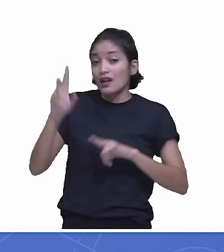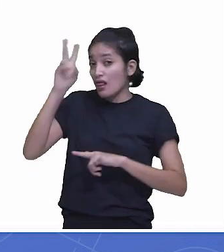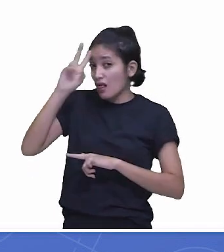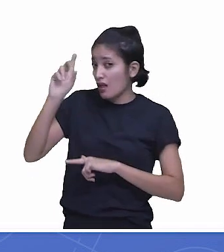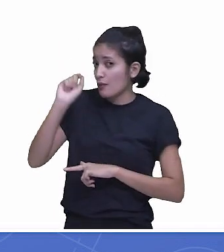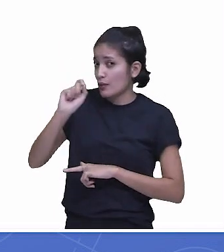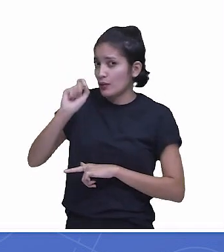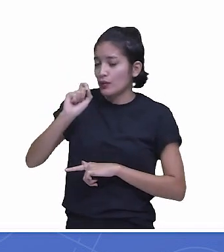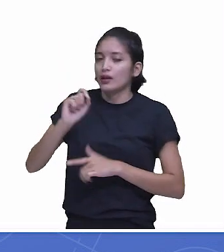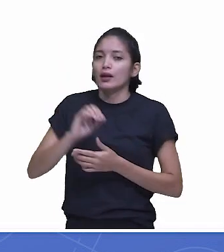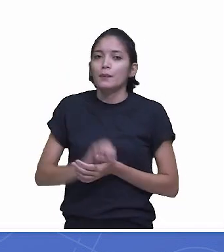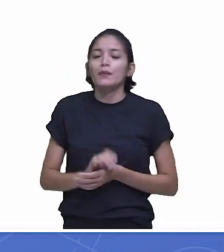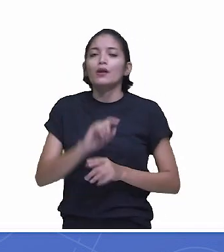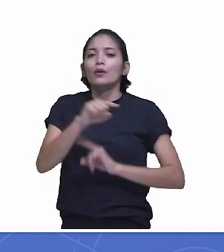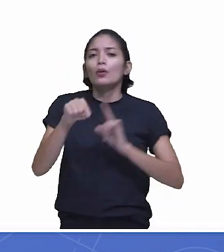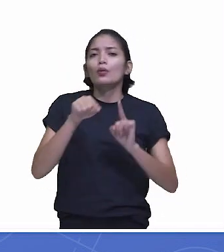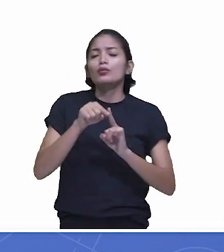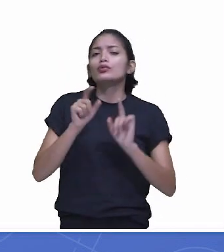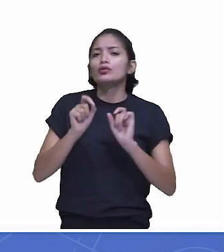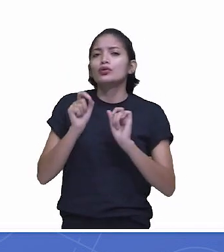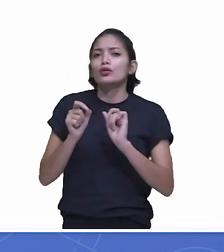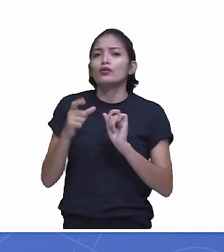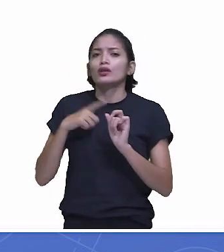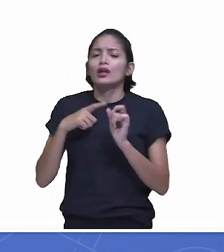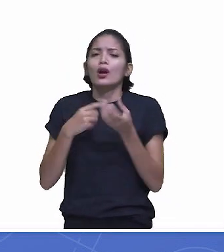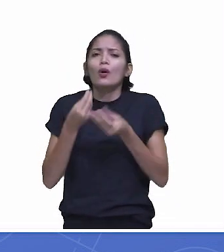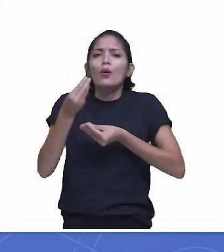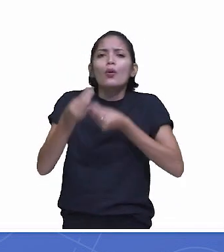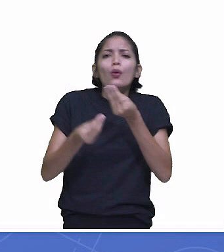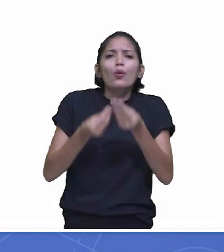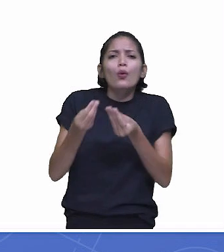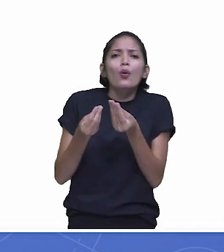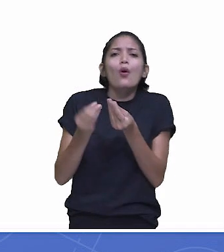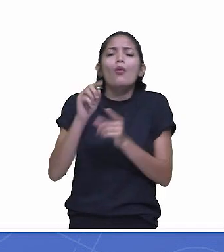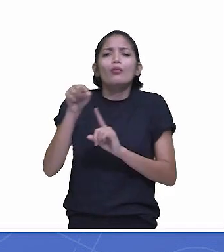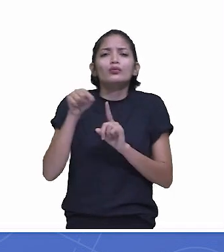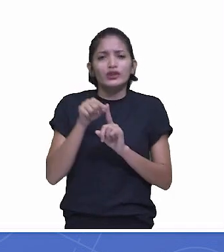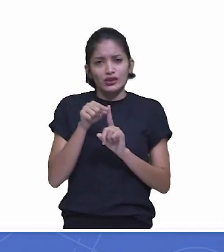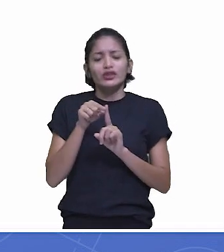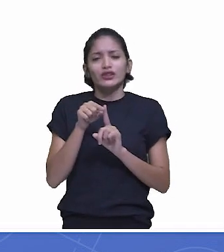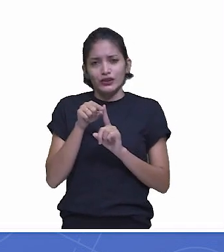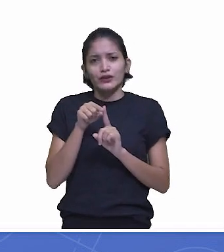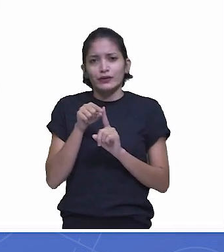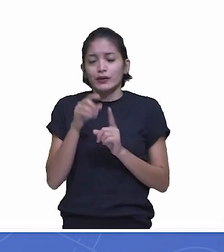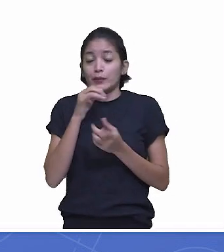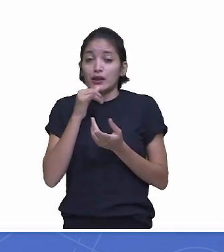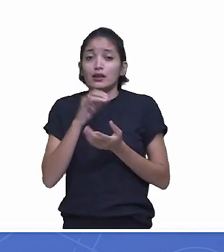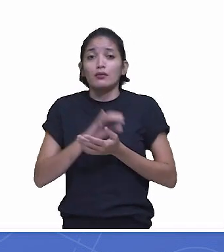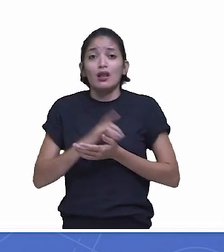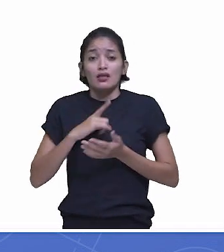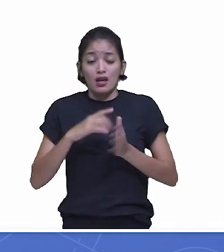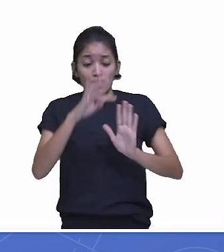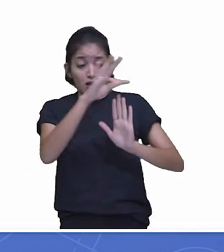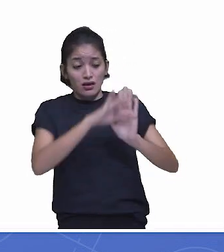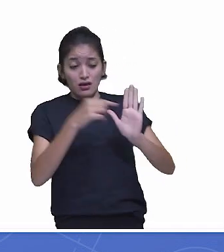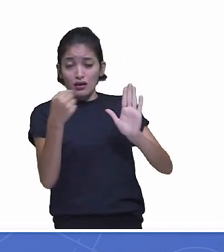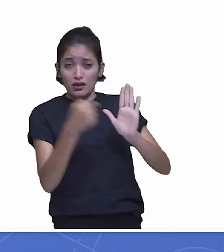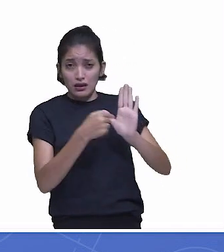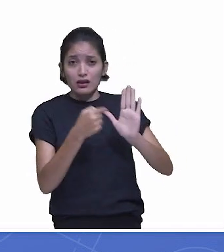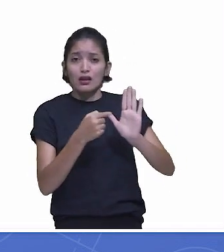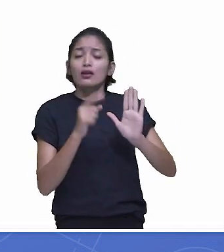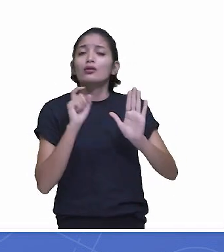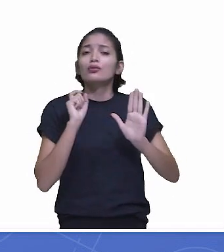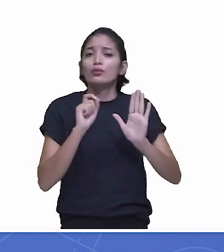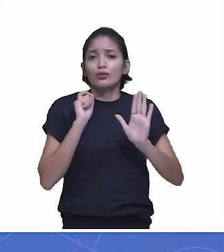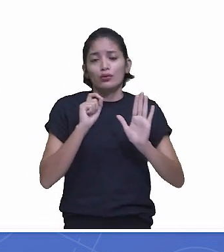é aquela função que vai trabalhar a forma com uma finalidade estética. Quando você tem um texto, uma temática, em que